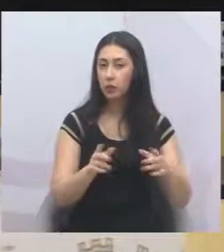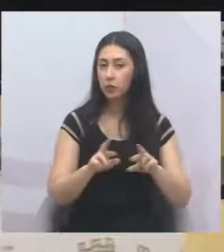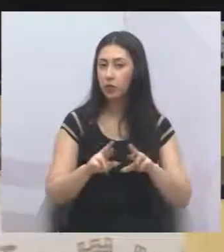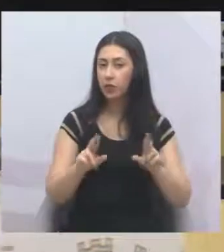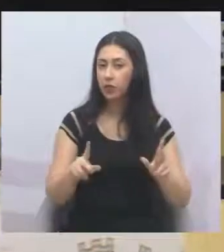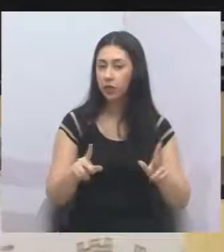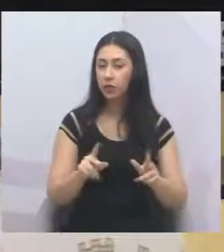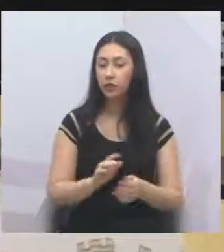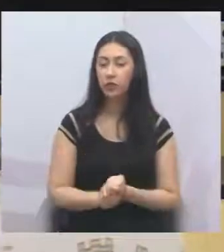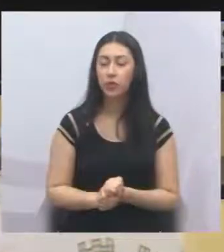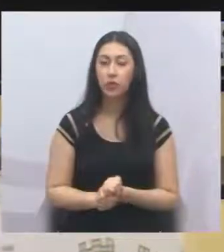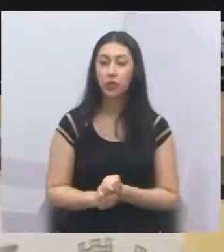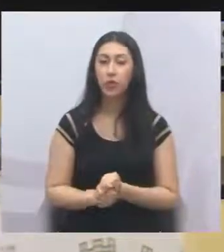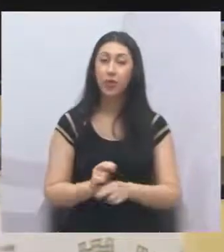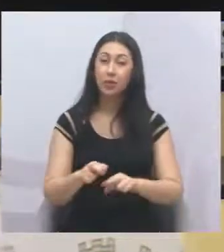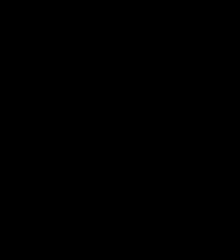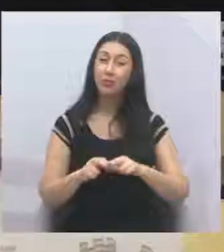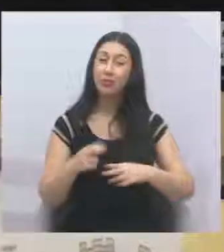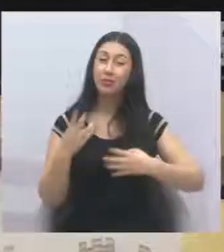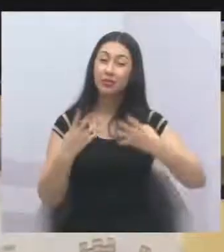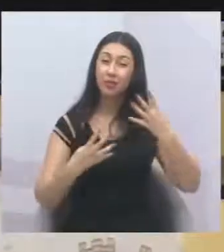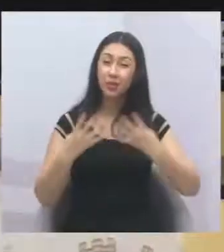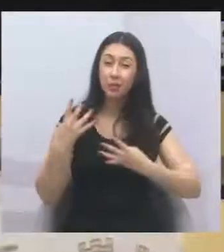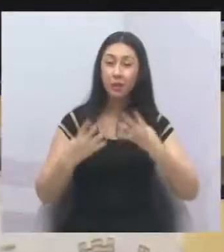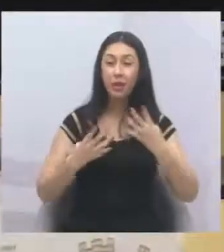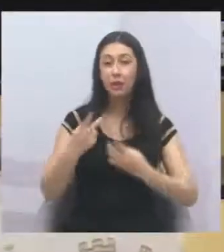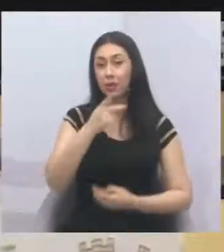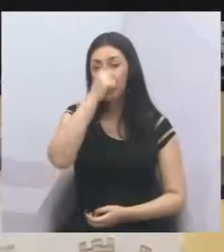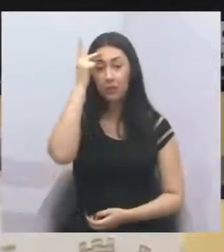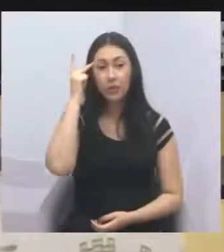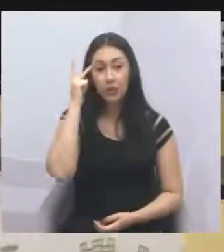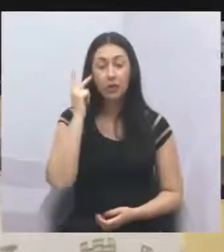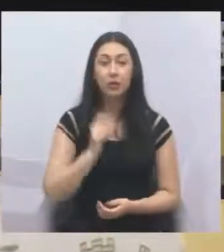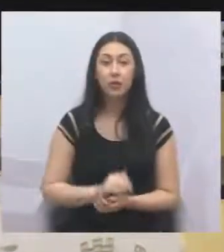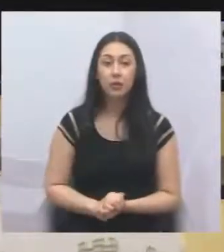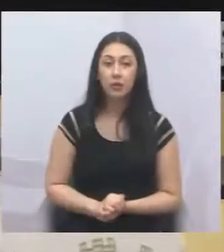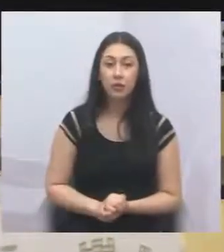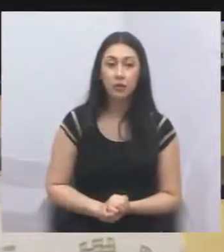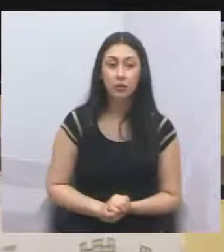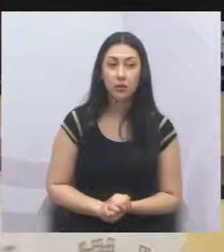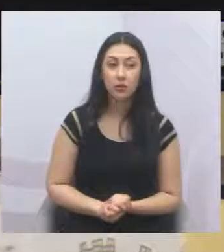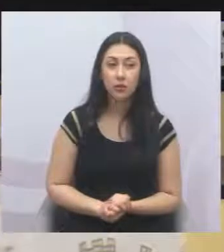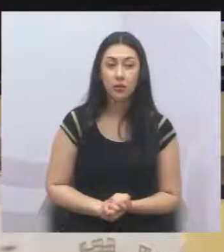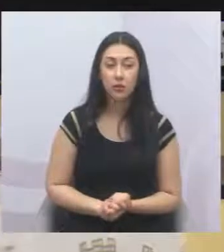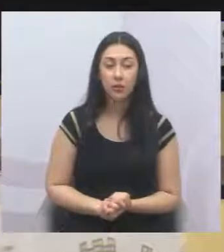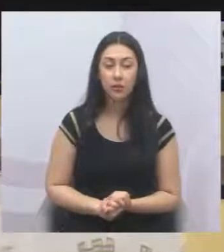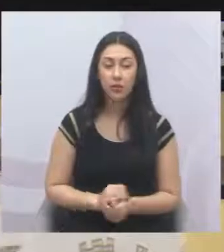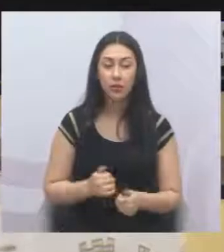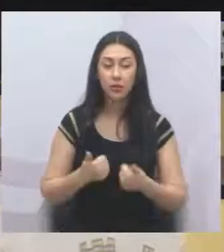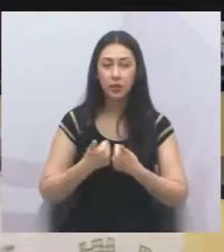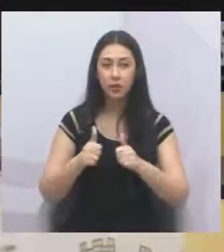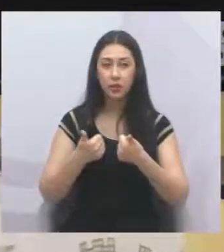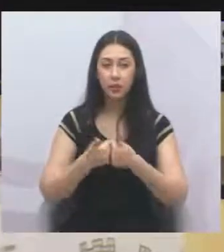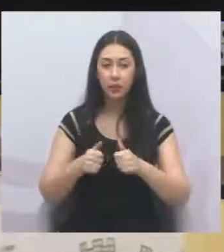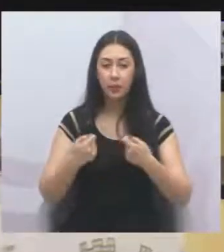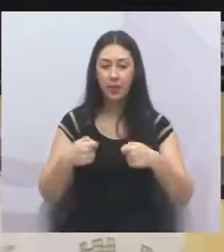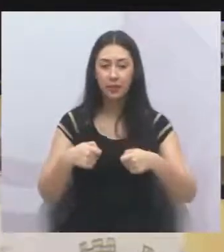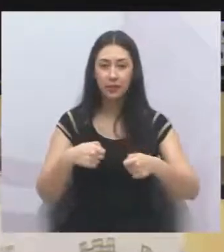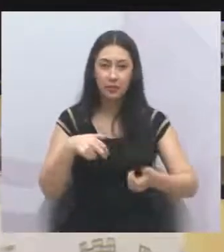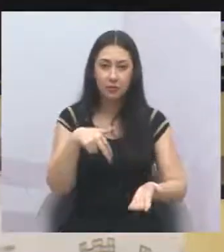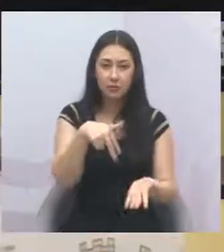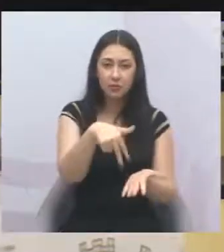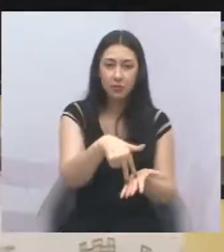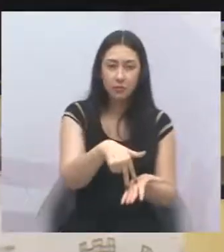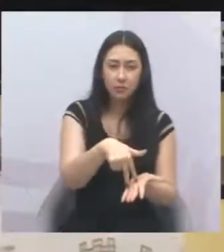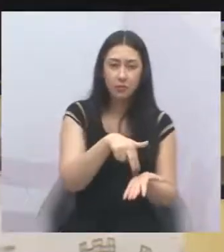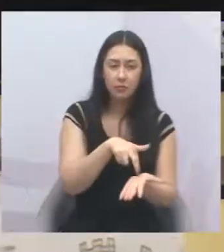e com isso trouxe sérios prejuízos e transtornos aos usuários que têm de descer e caminhar até o SIM e